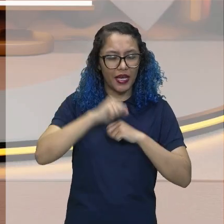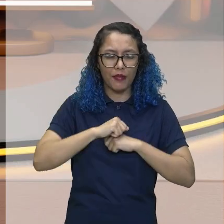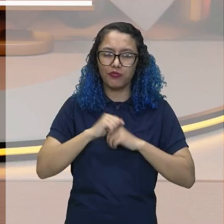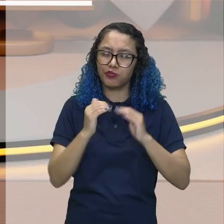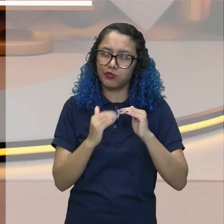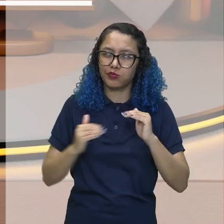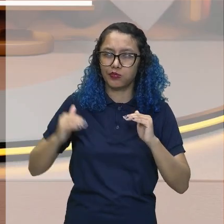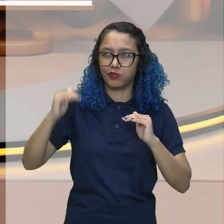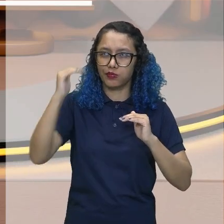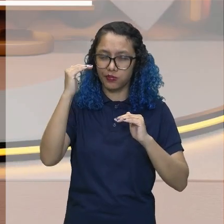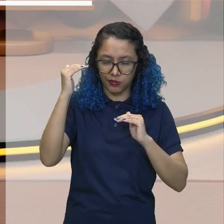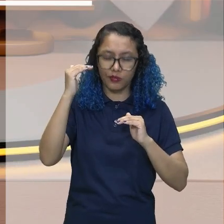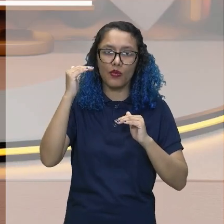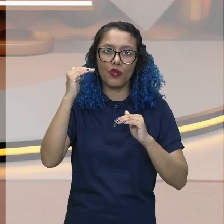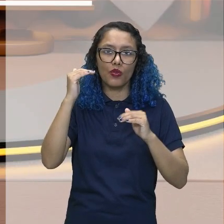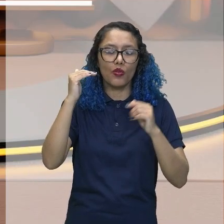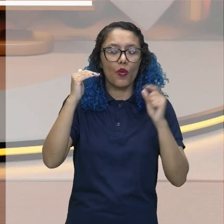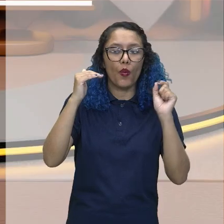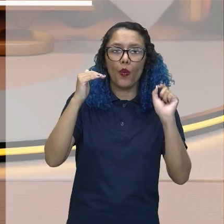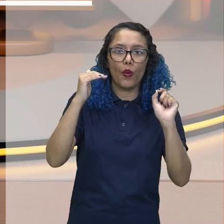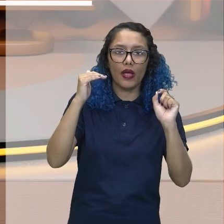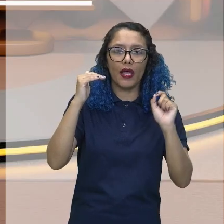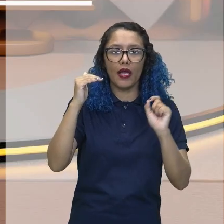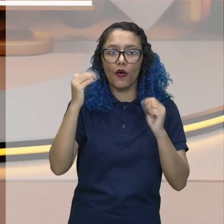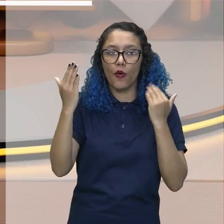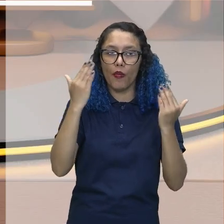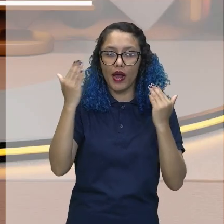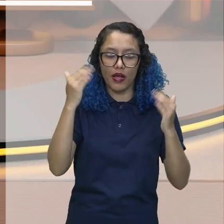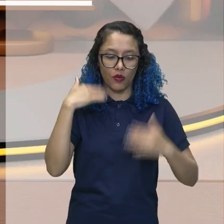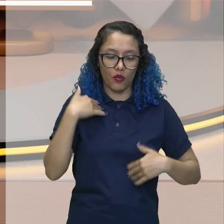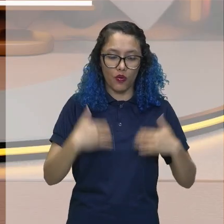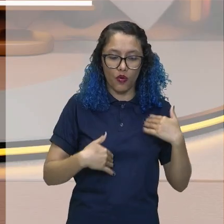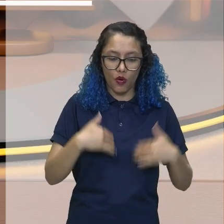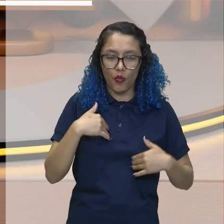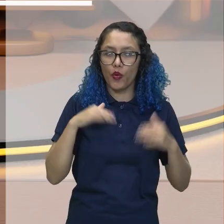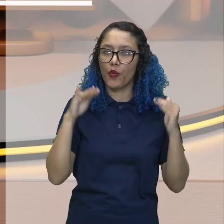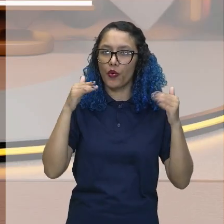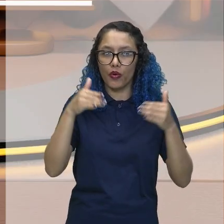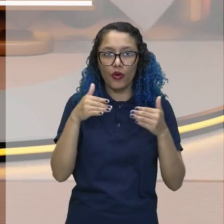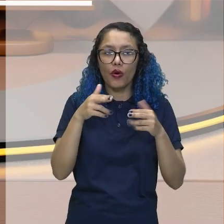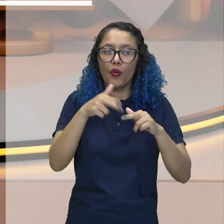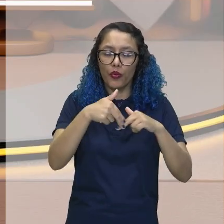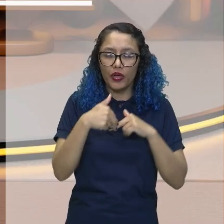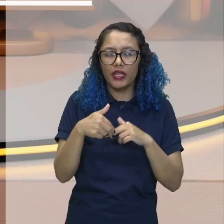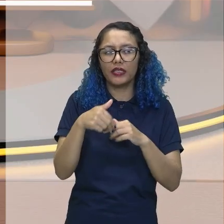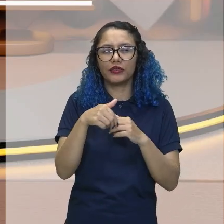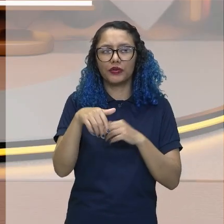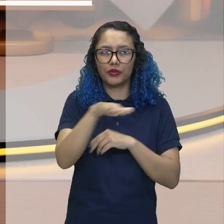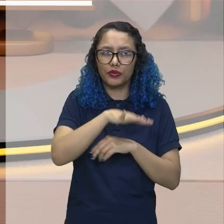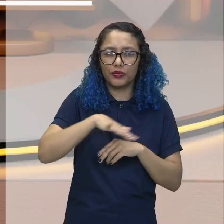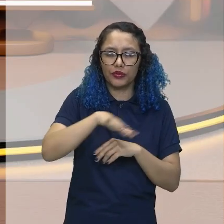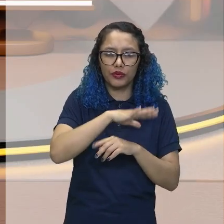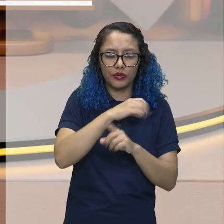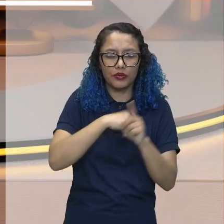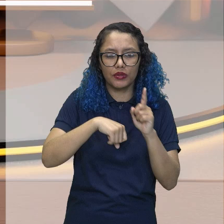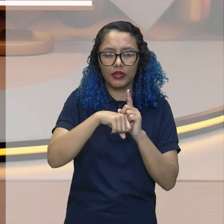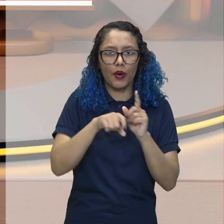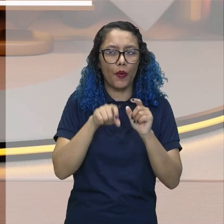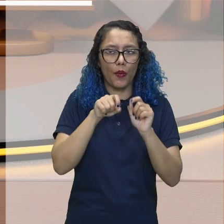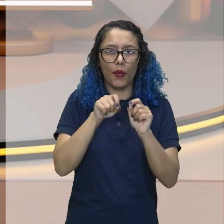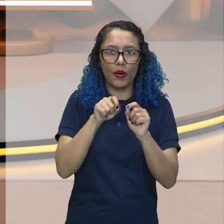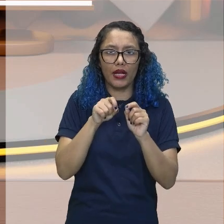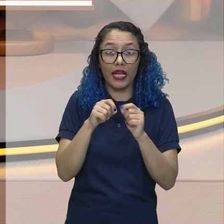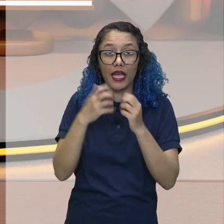o quê? A humanidade muito racional, né? E muitas vezes pouco sensorial, entendendo o